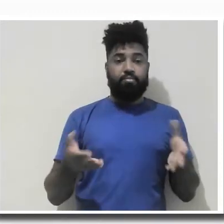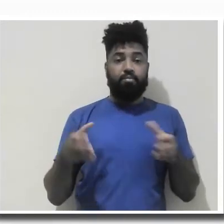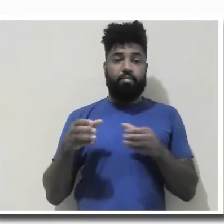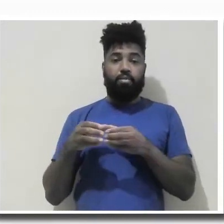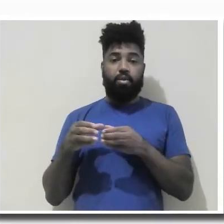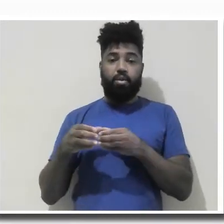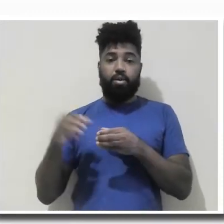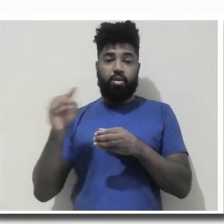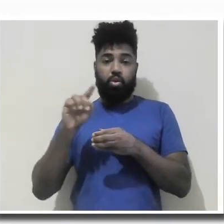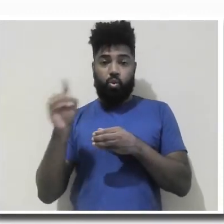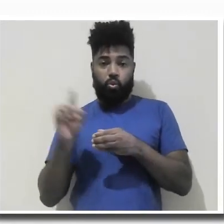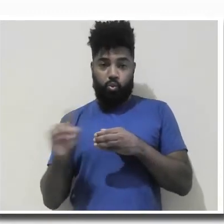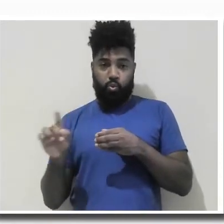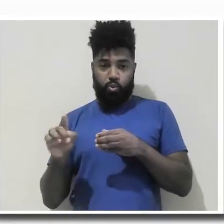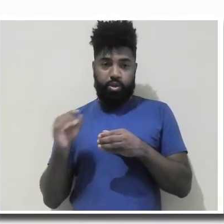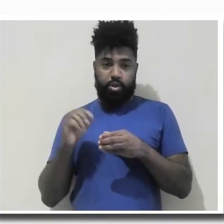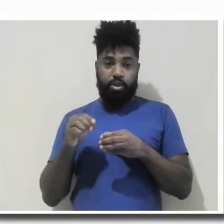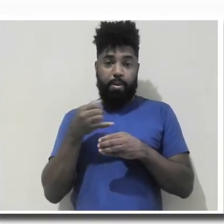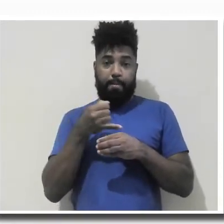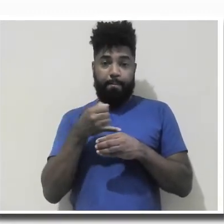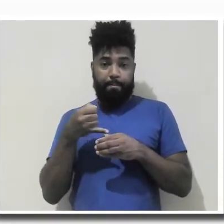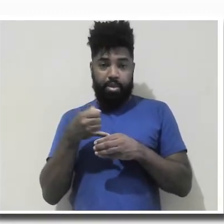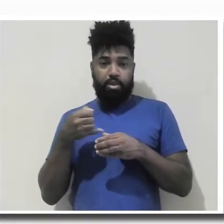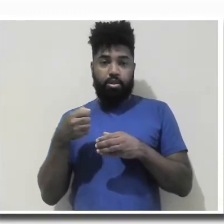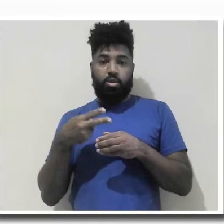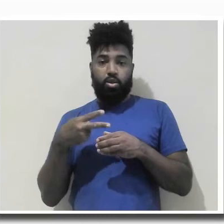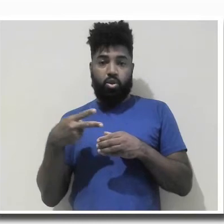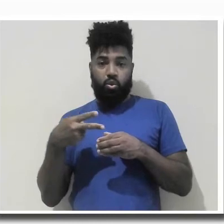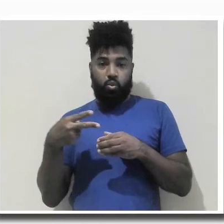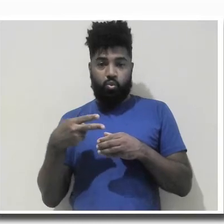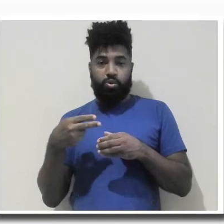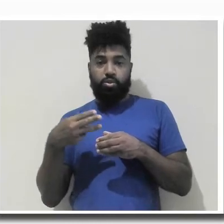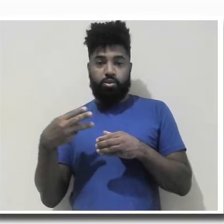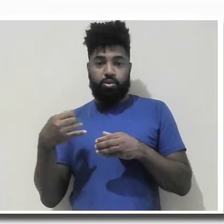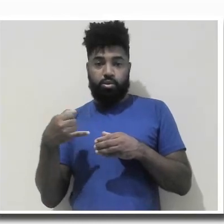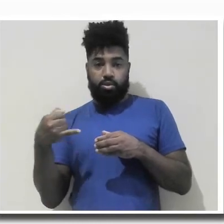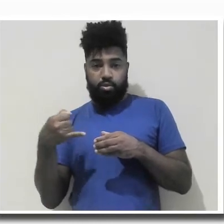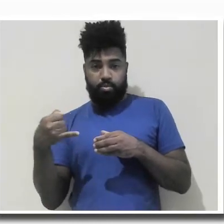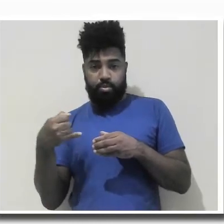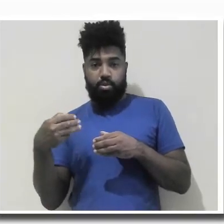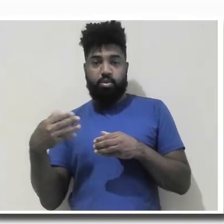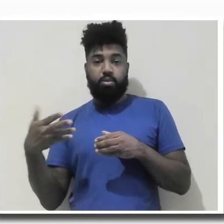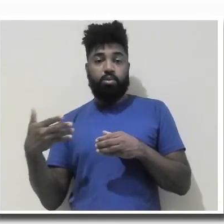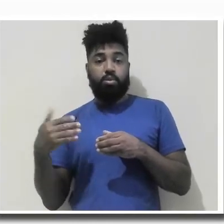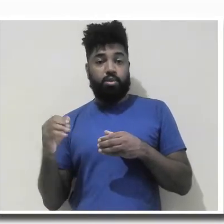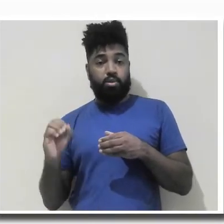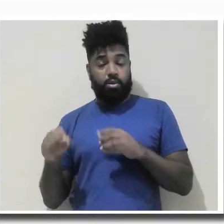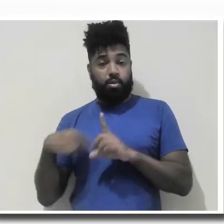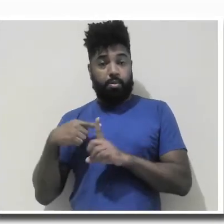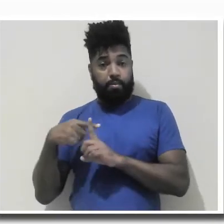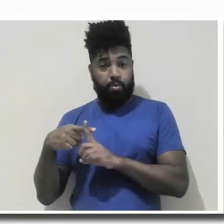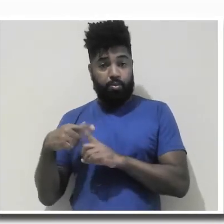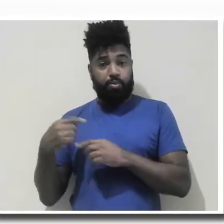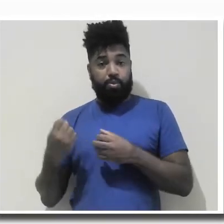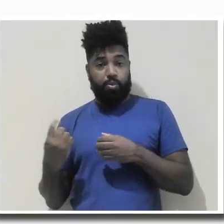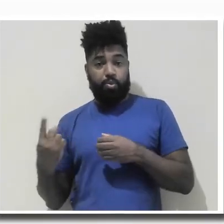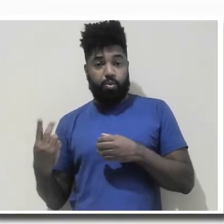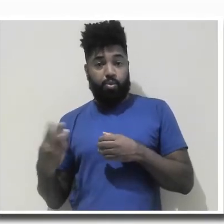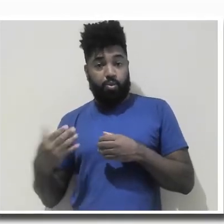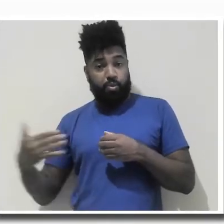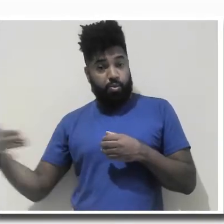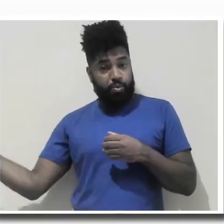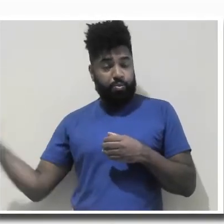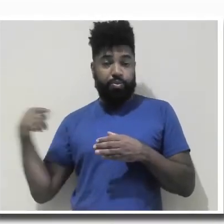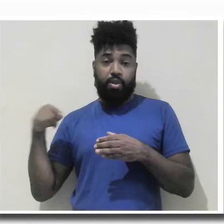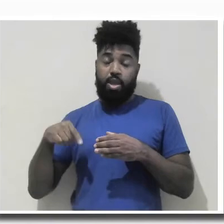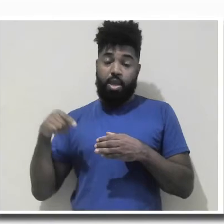Intuitivamente podemos dizer que o conjunto dos inteiros tem mais elementos do que o conjunto dos naturais, quando na verdade ambos